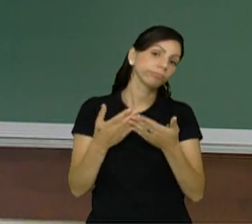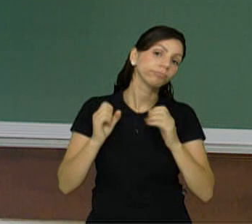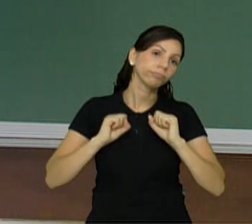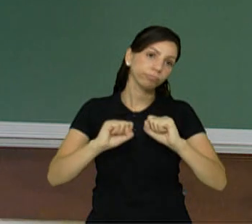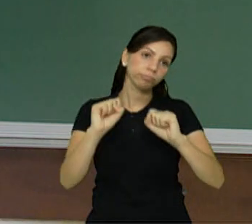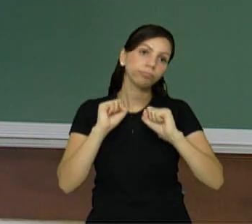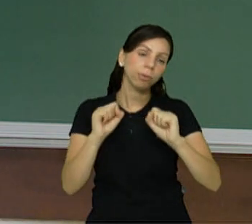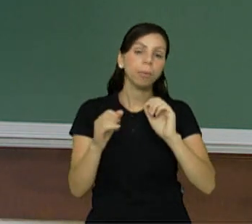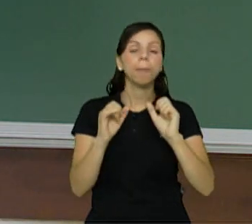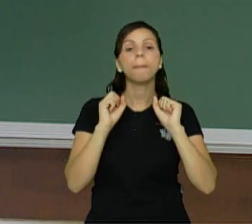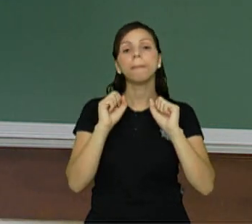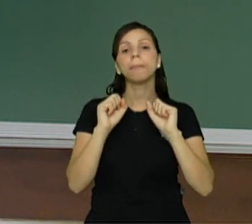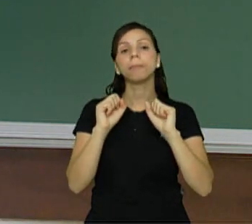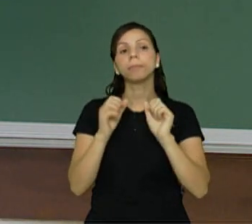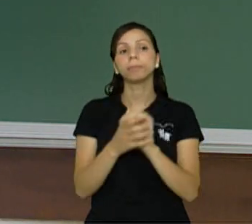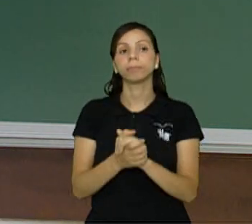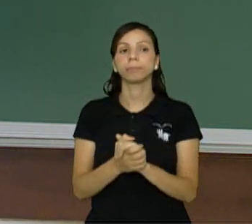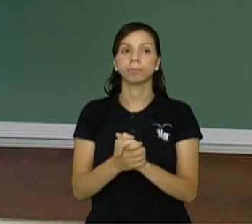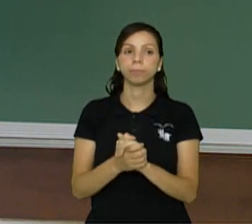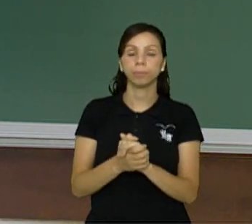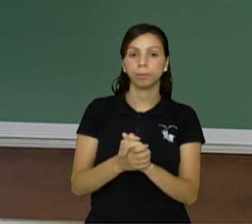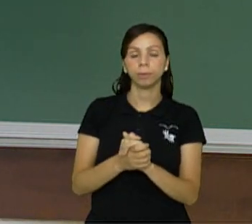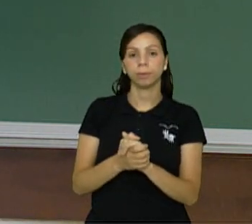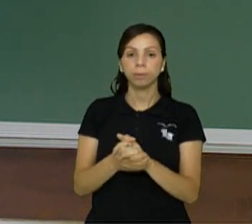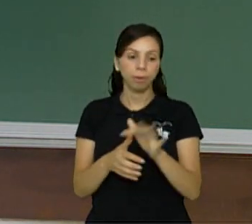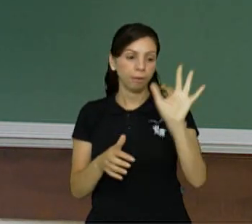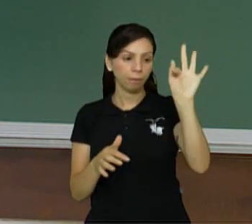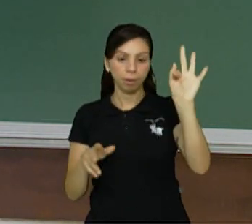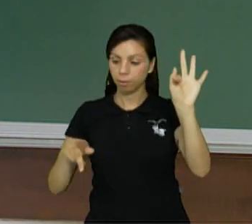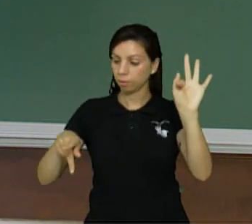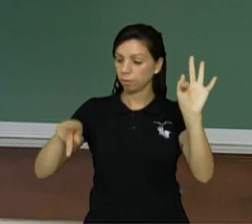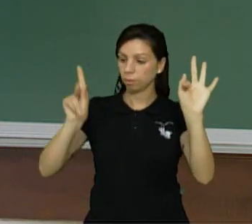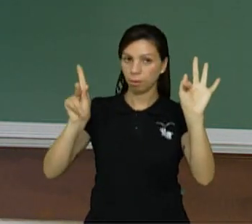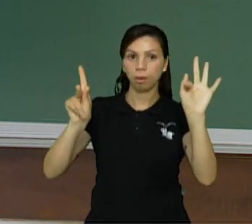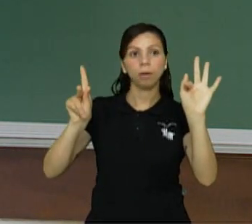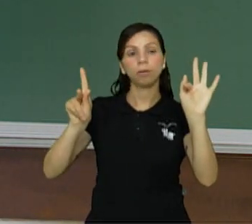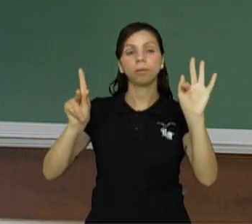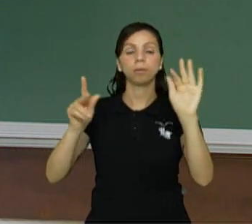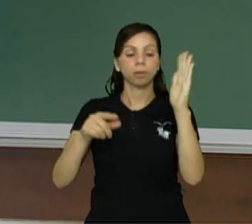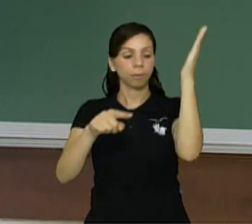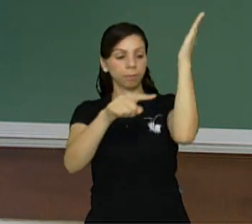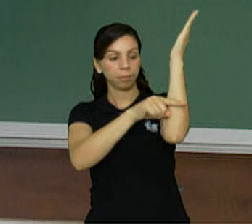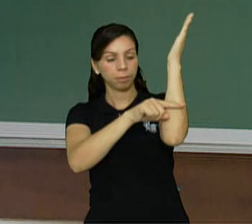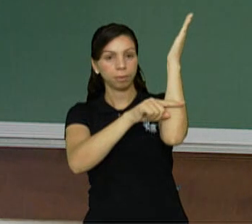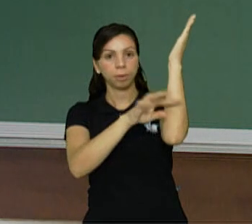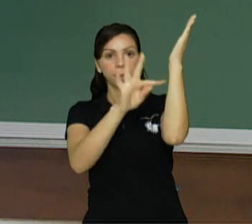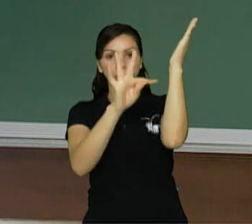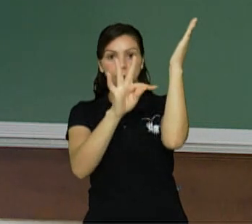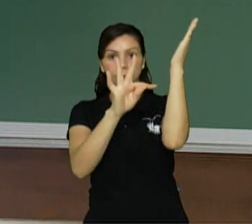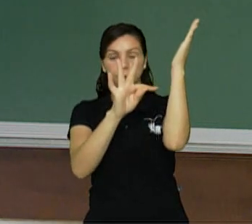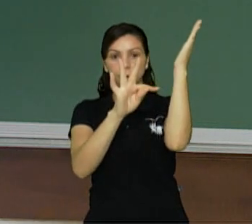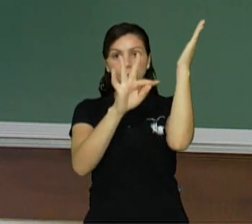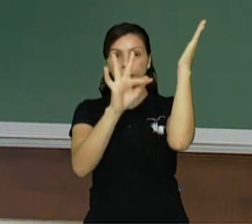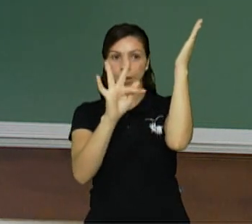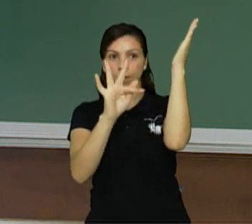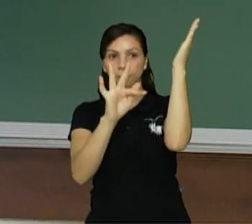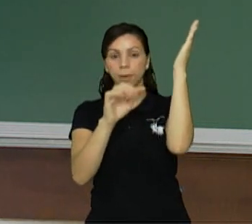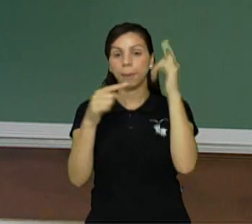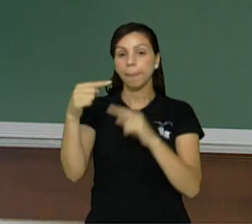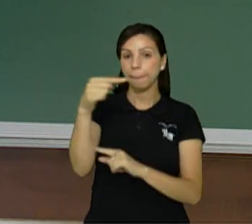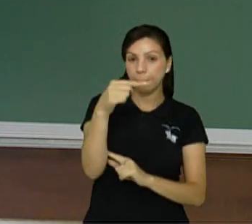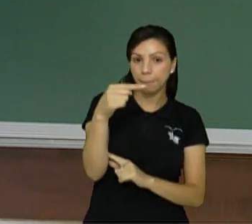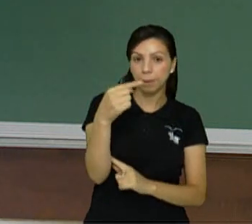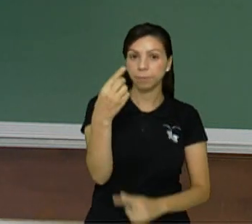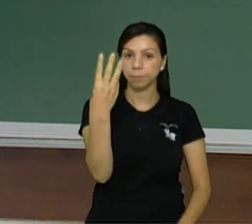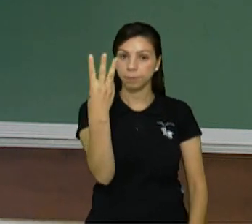pode obter a relação entre Fahrenheit e Kelvin. Pega lá, temperatura do meio, TF, menos 32,